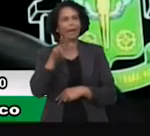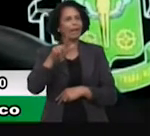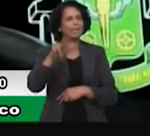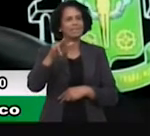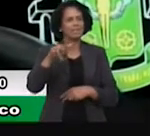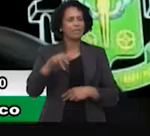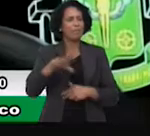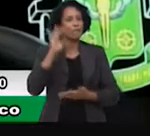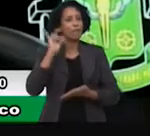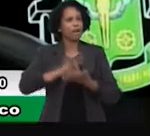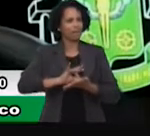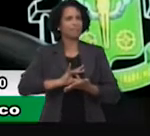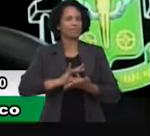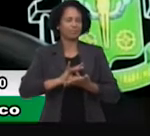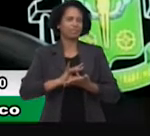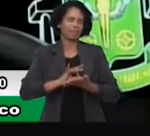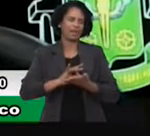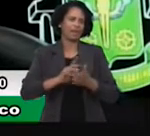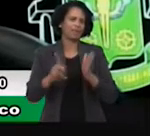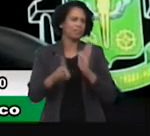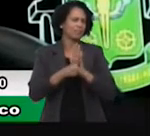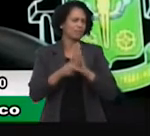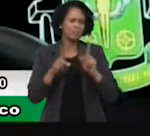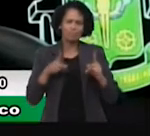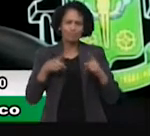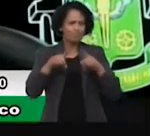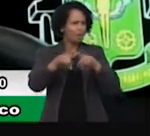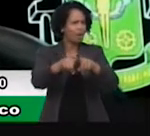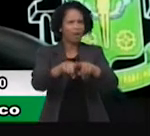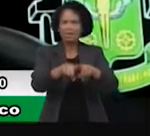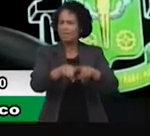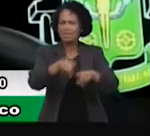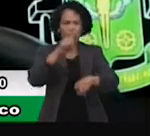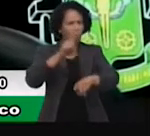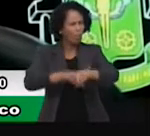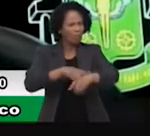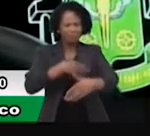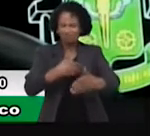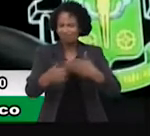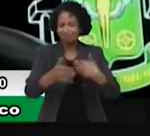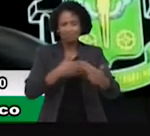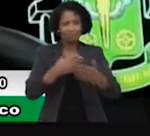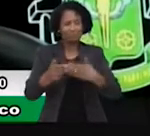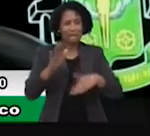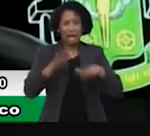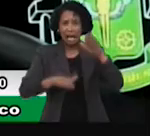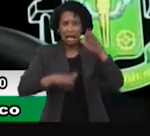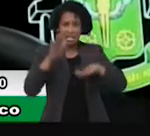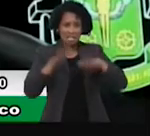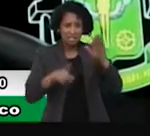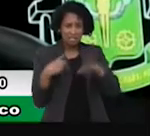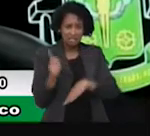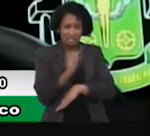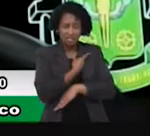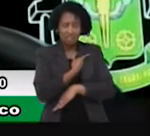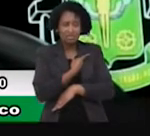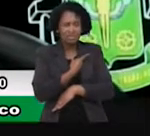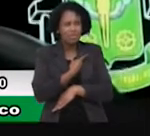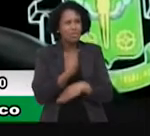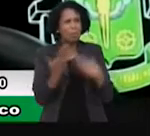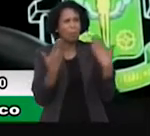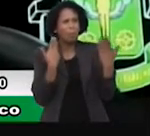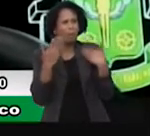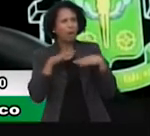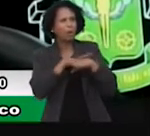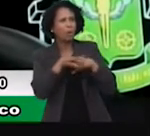de verdade, parceiro para todas as horas. Quantas vezes à noite, de madrugada, conversamos e pedindo conselho um